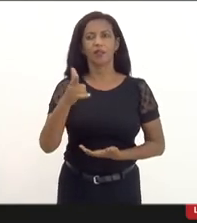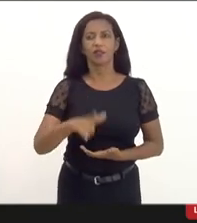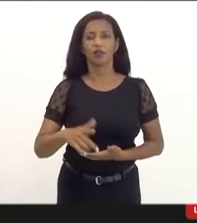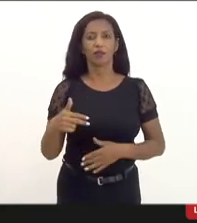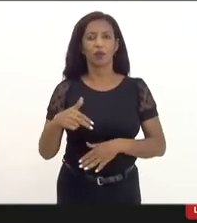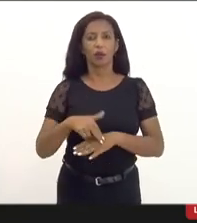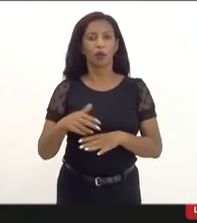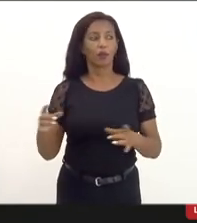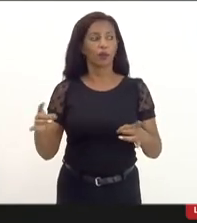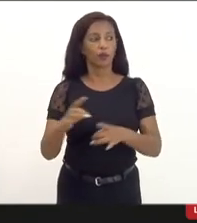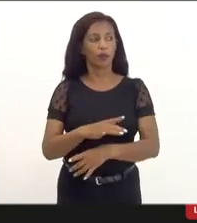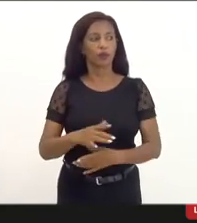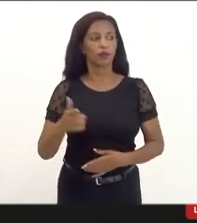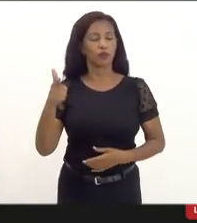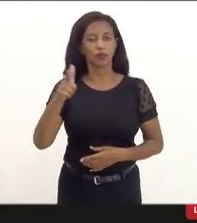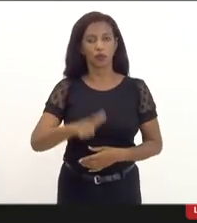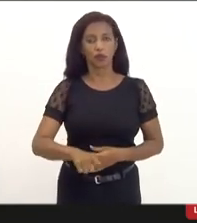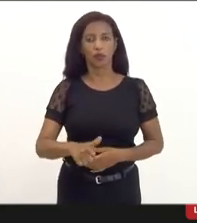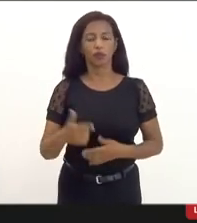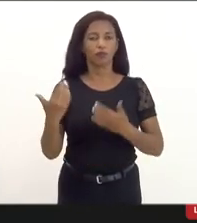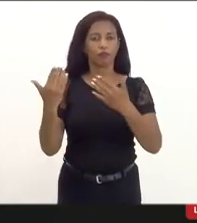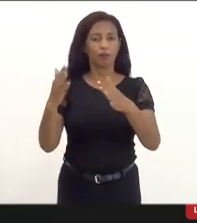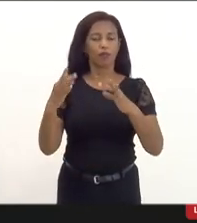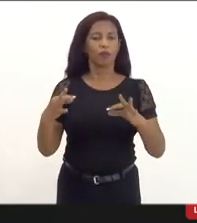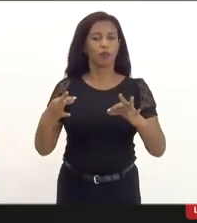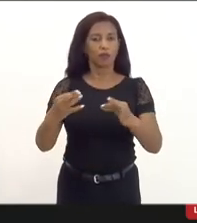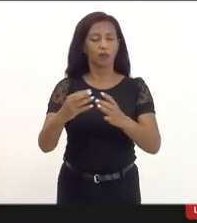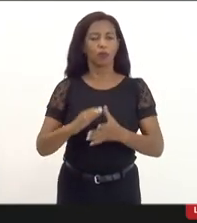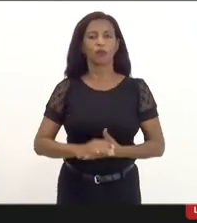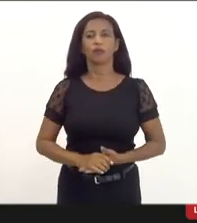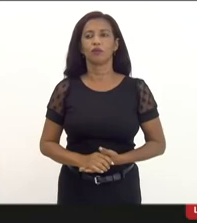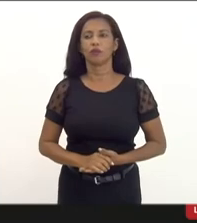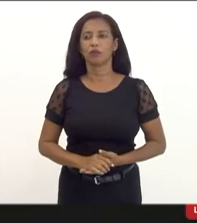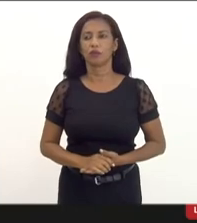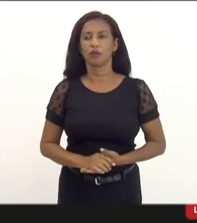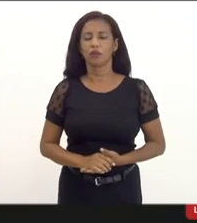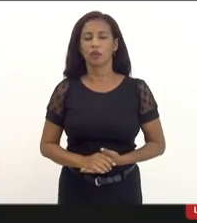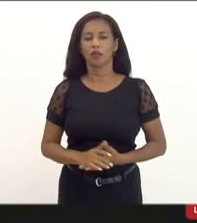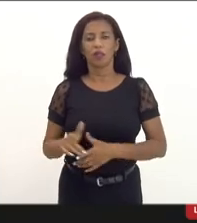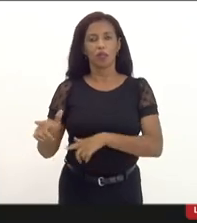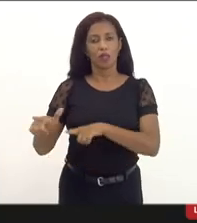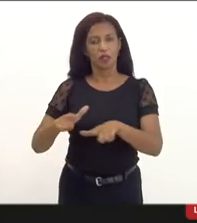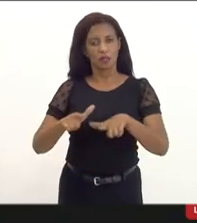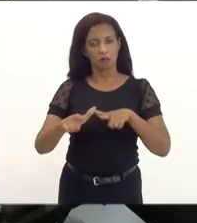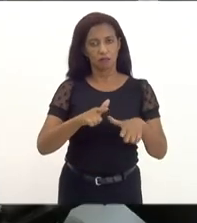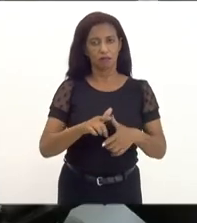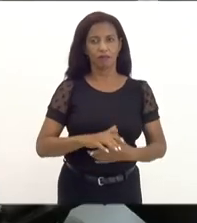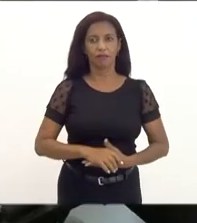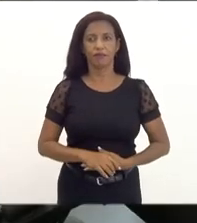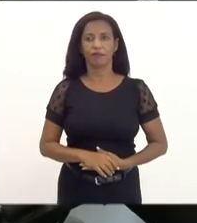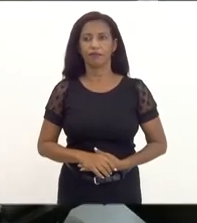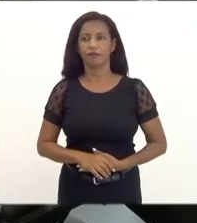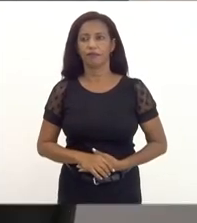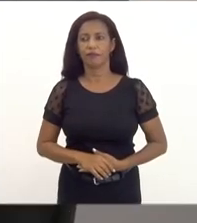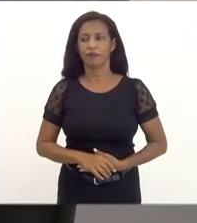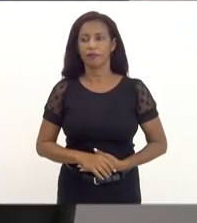uma vez ele me coloco à disposição e mais uma vez parabenizo a todos aí envolvidos nesse processo